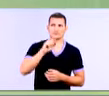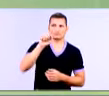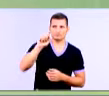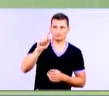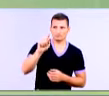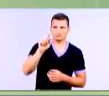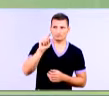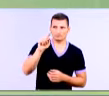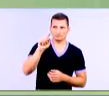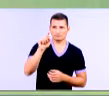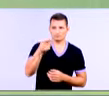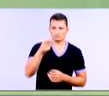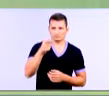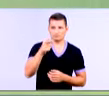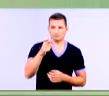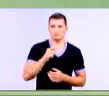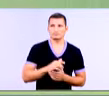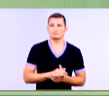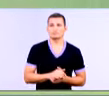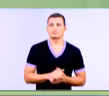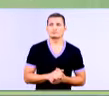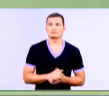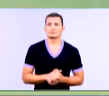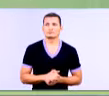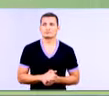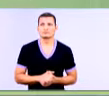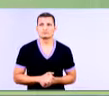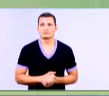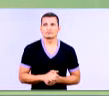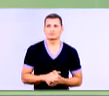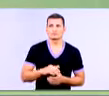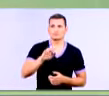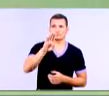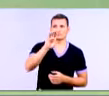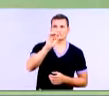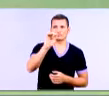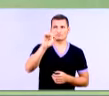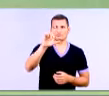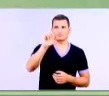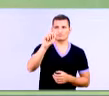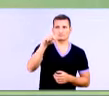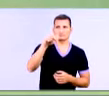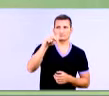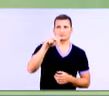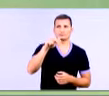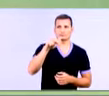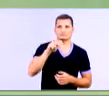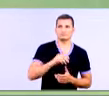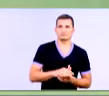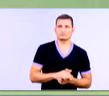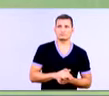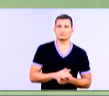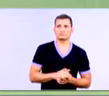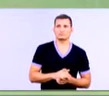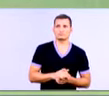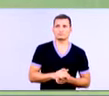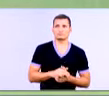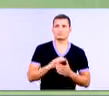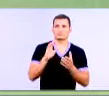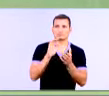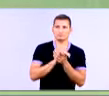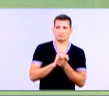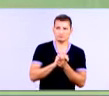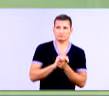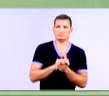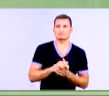só que um valor maior. Boolean casado, né? É um tipo que só pode receber dois tipos de valores. Casado só